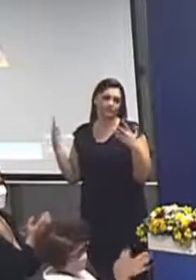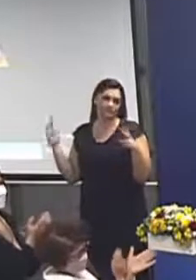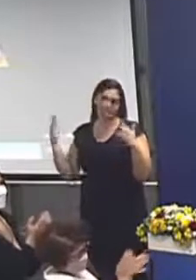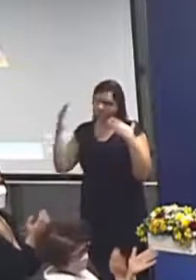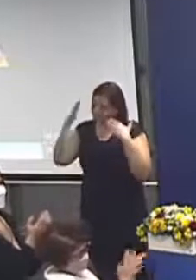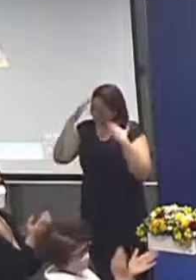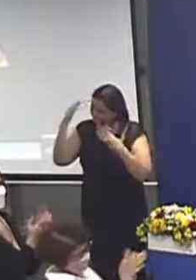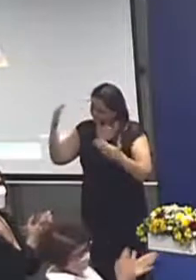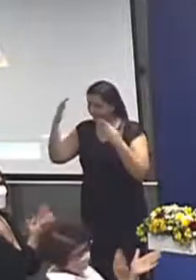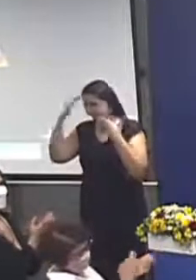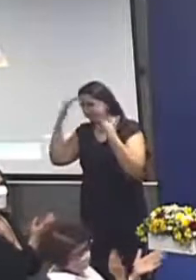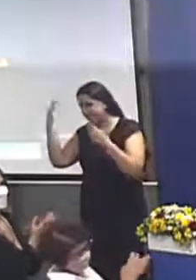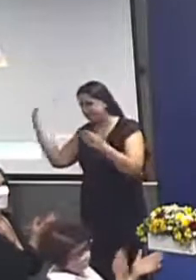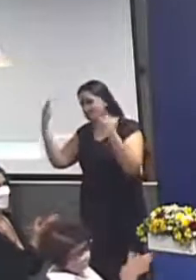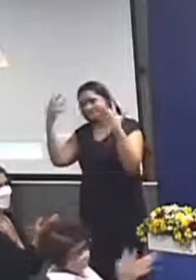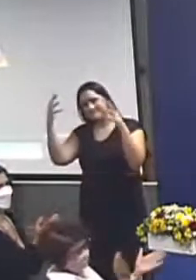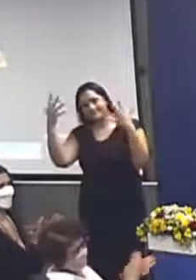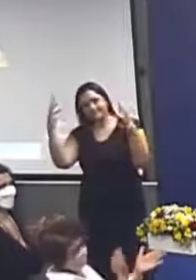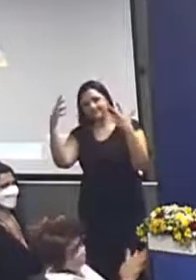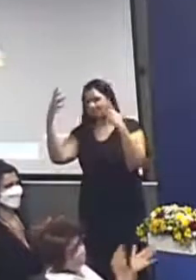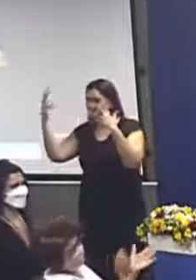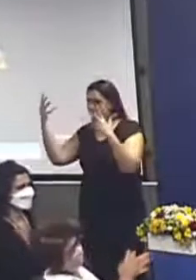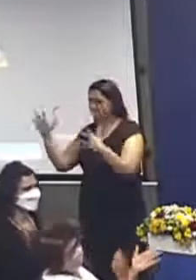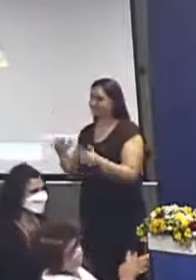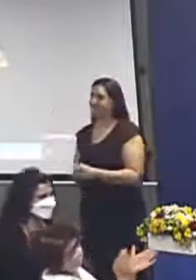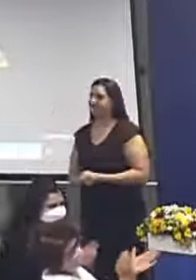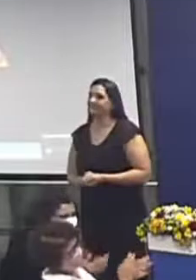Muito obrigado. Parabéns.